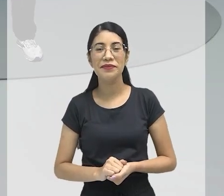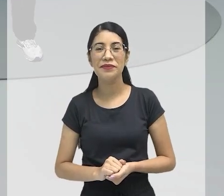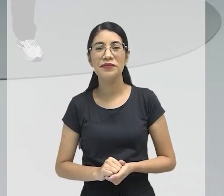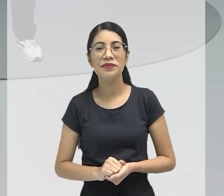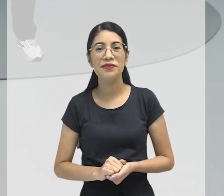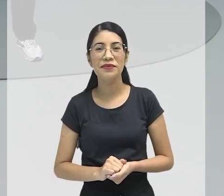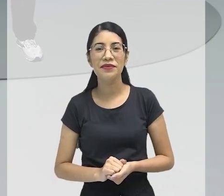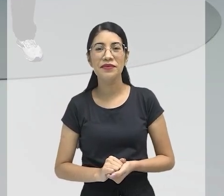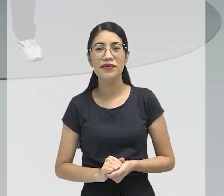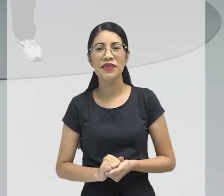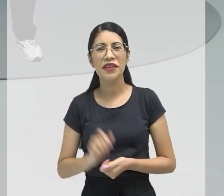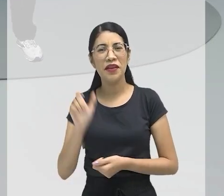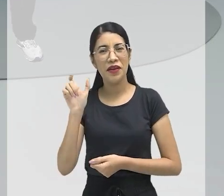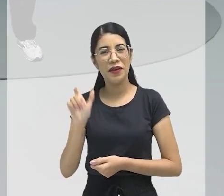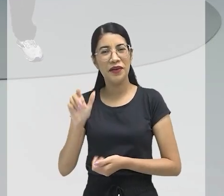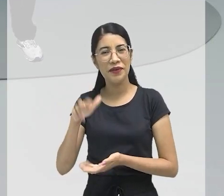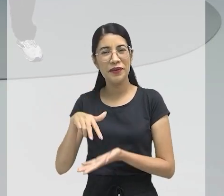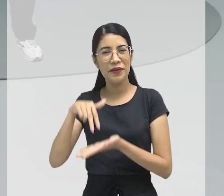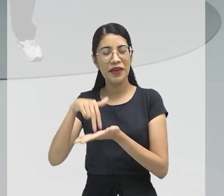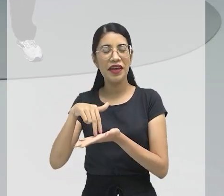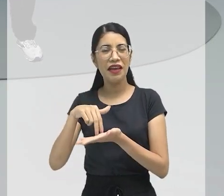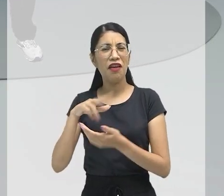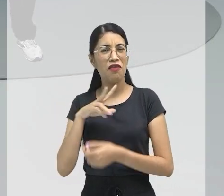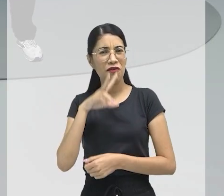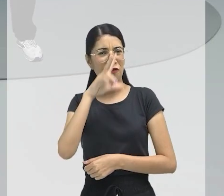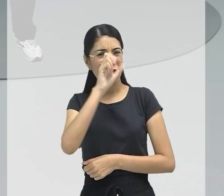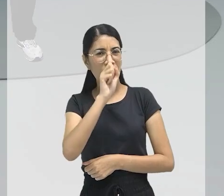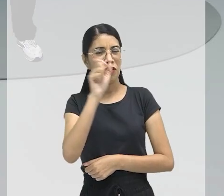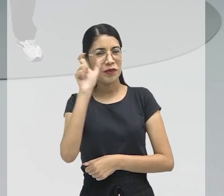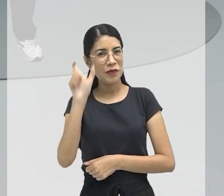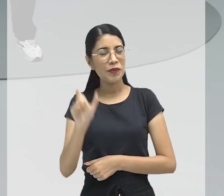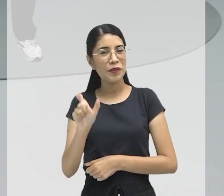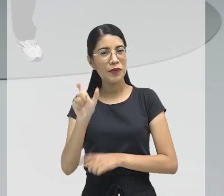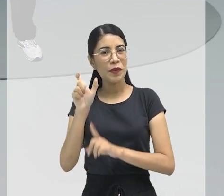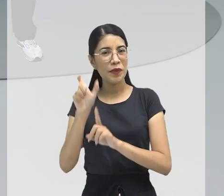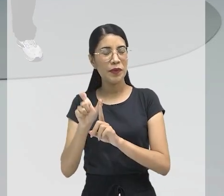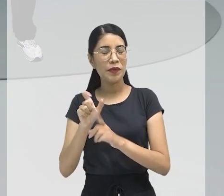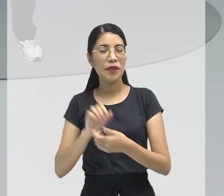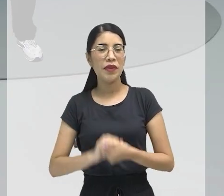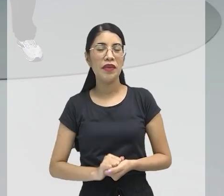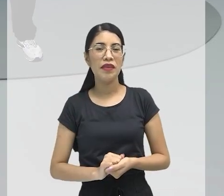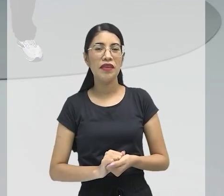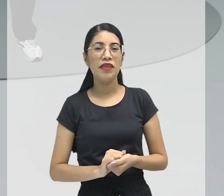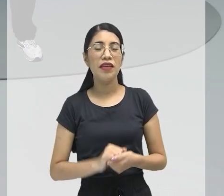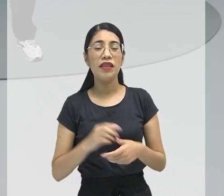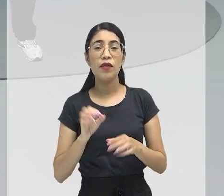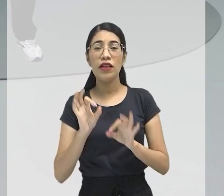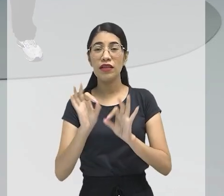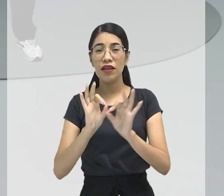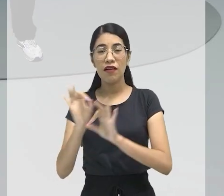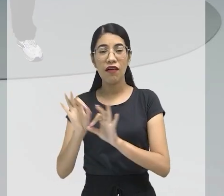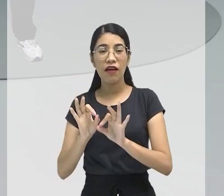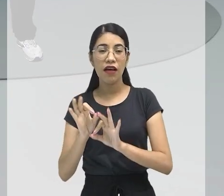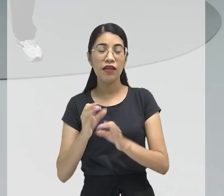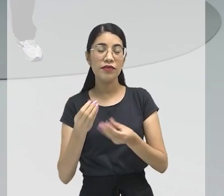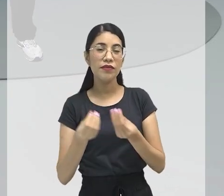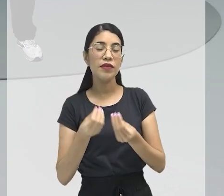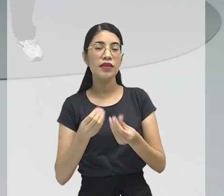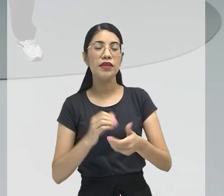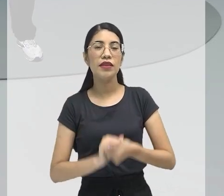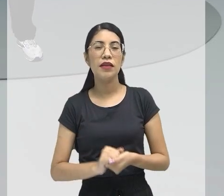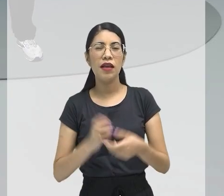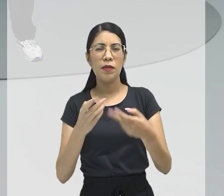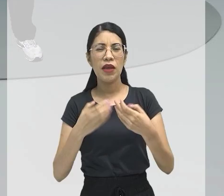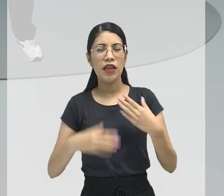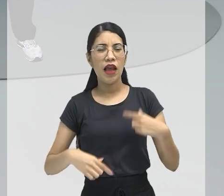Isso aí, será que é um avatar meu, né? O cara é forte, né? Mas não é não. Então, isso aí é a preparação dele. Olha como é que ele está aí, ó. Todo